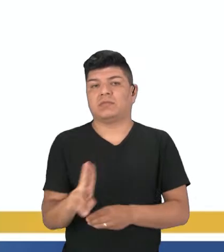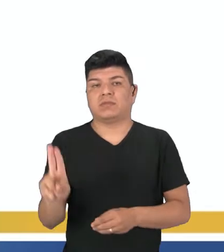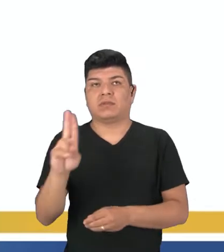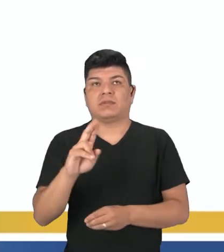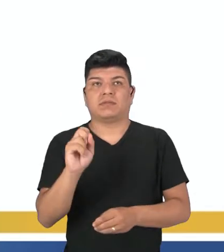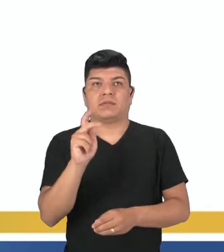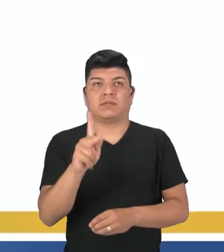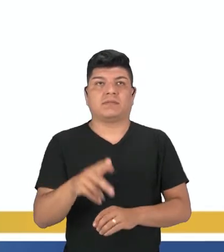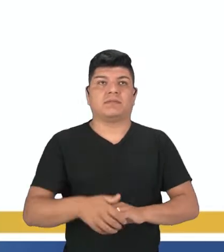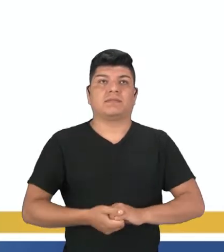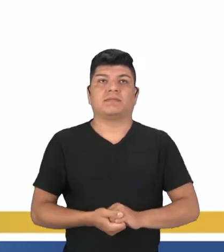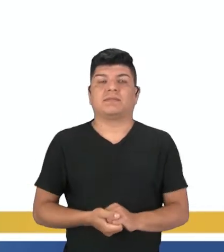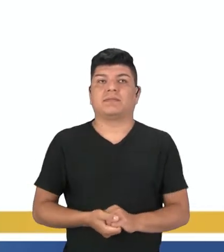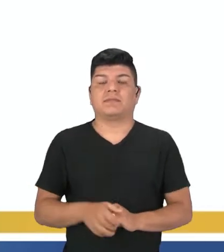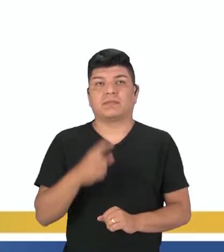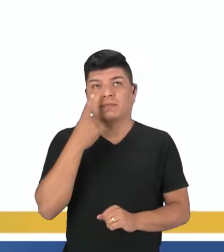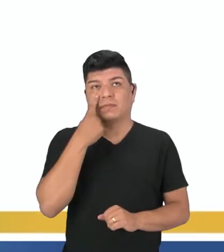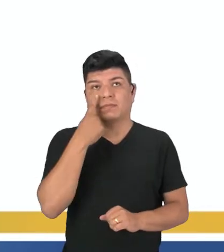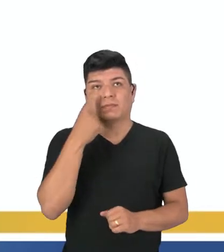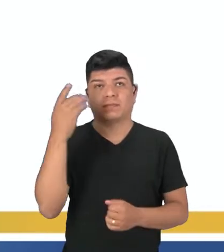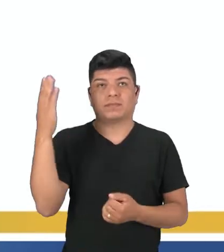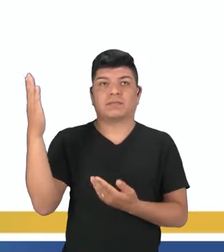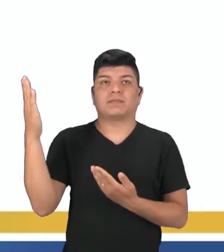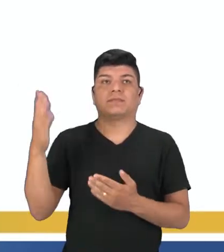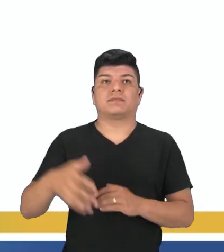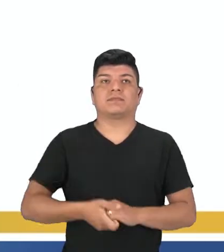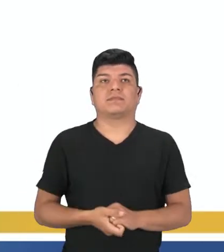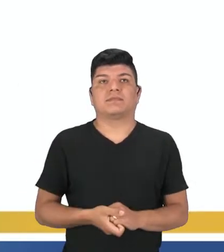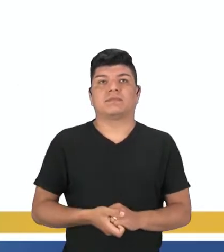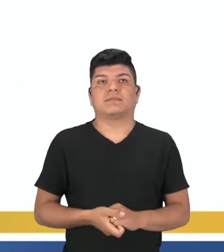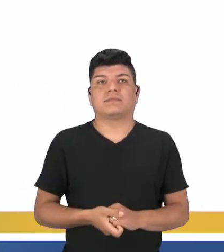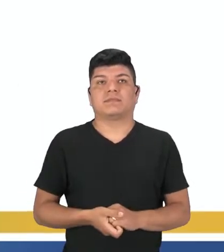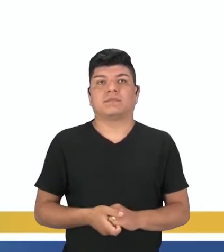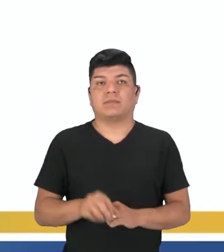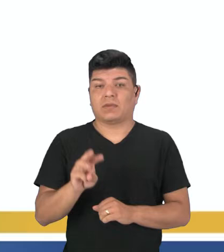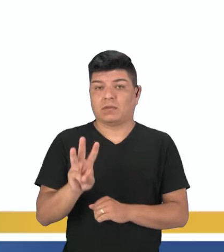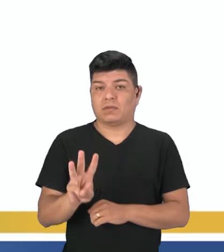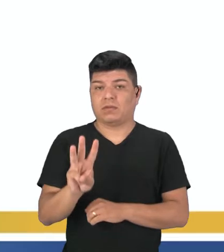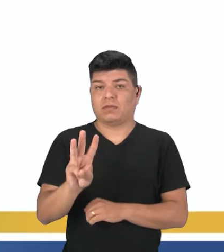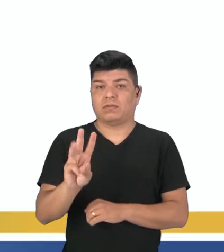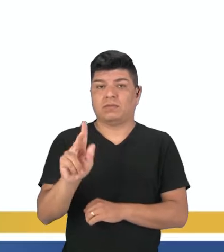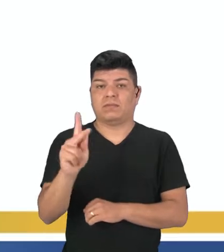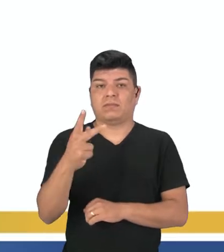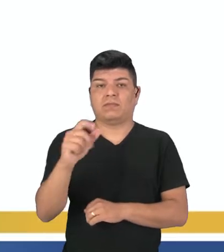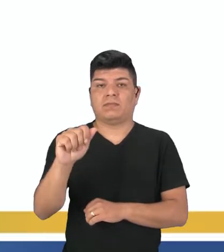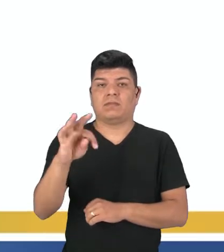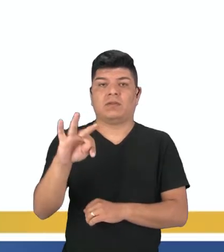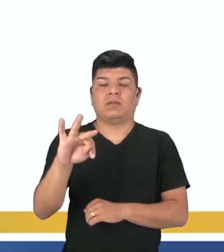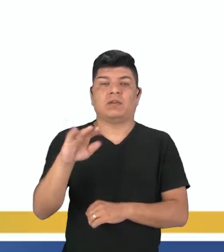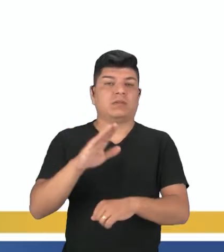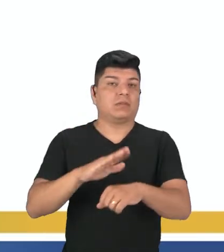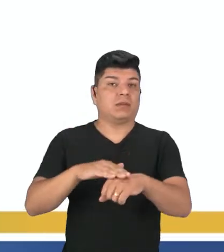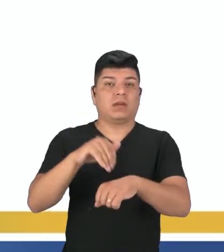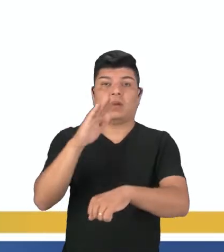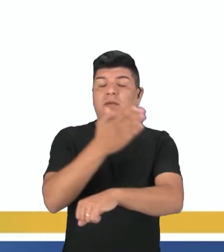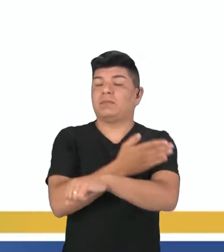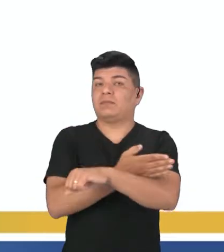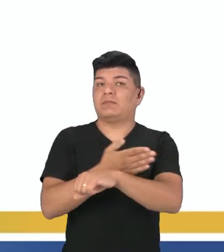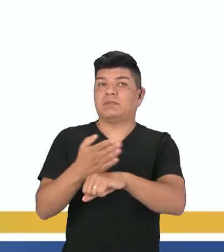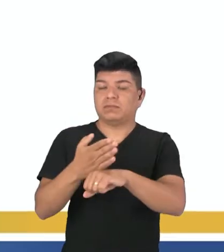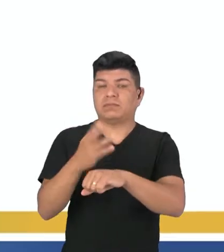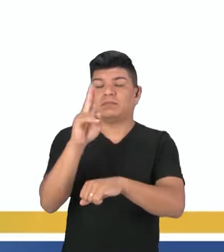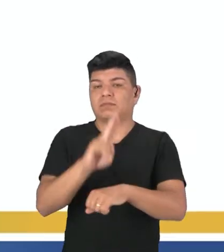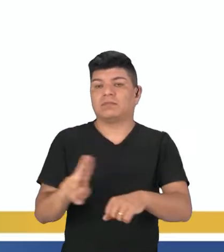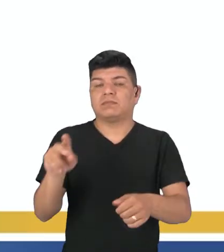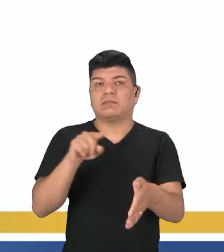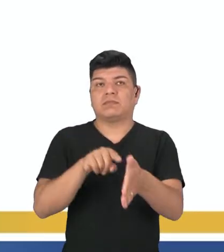ok? Então vamos lá. Observem aí. What é uma das mais comuns que a gente vê em mais